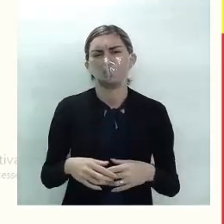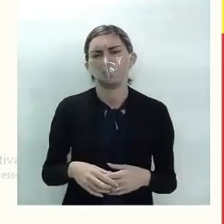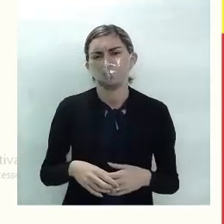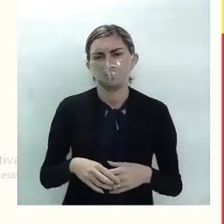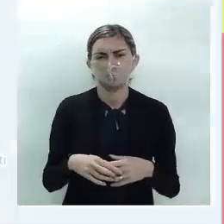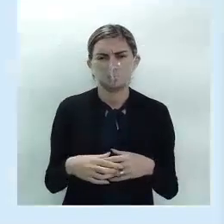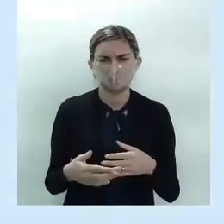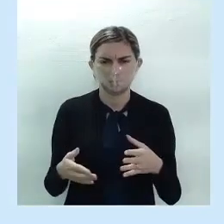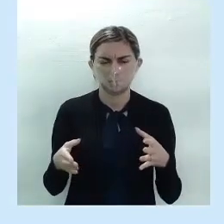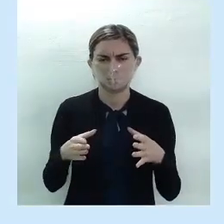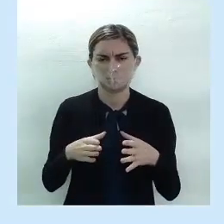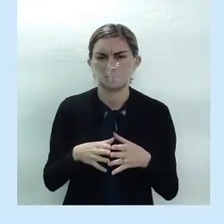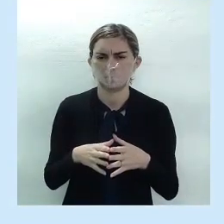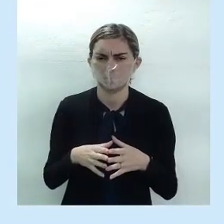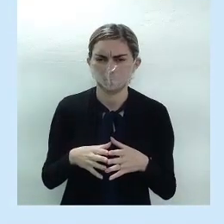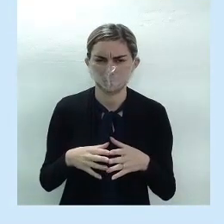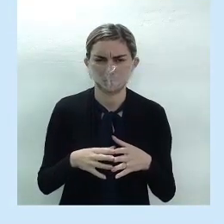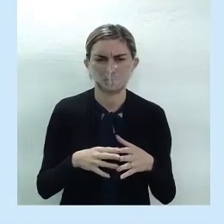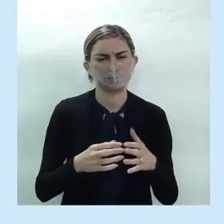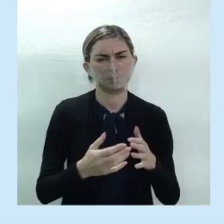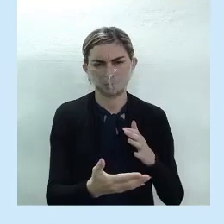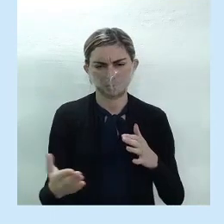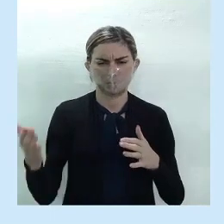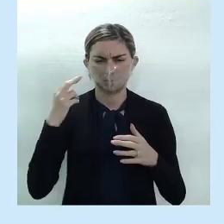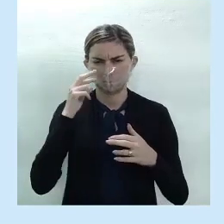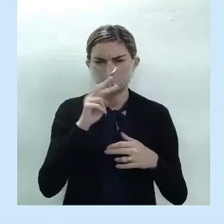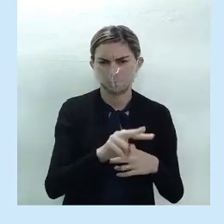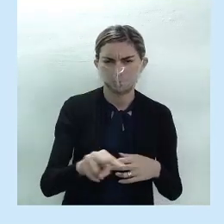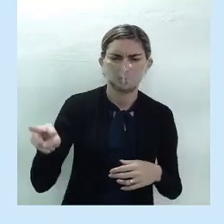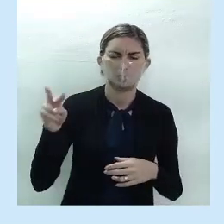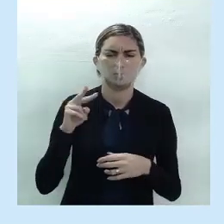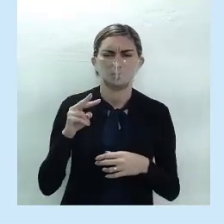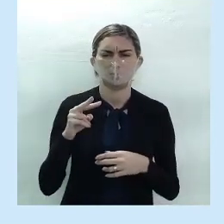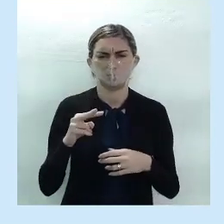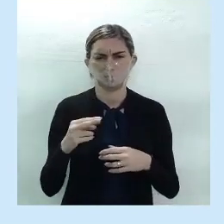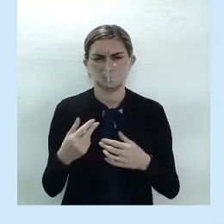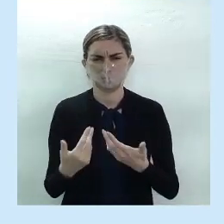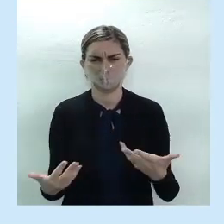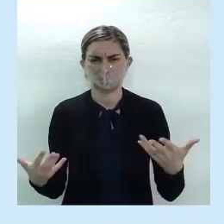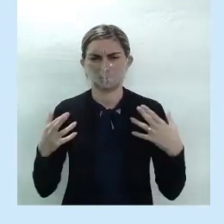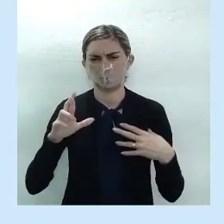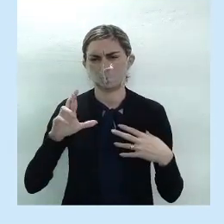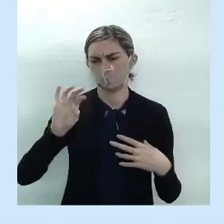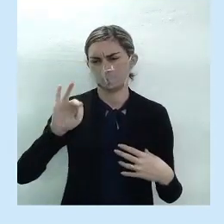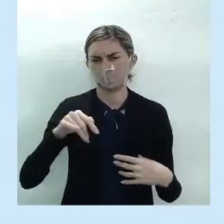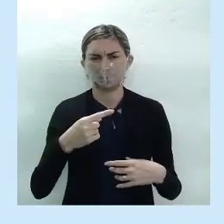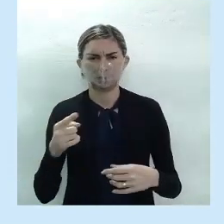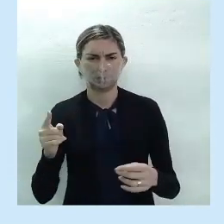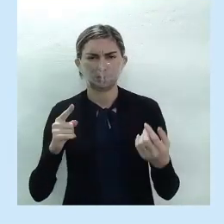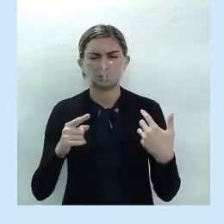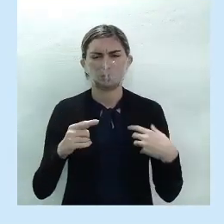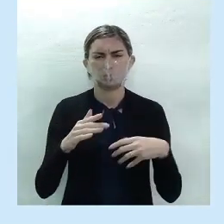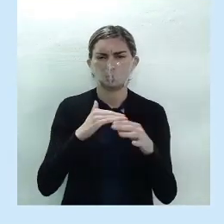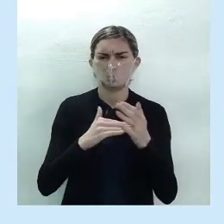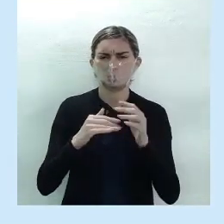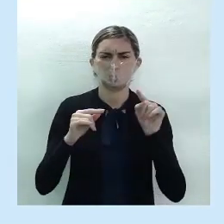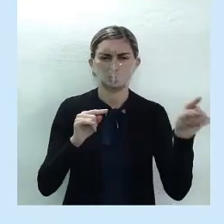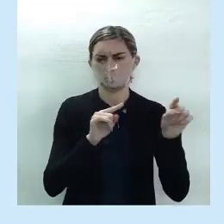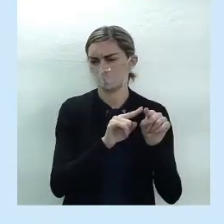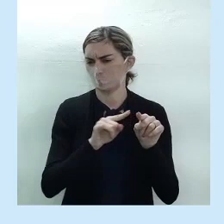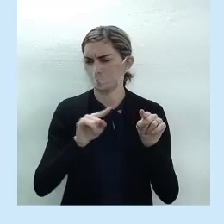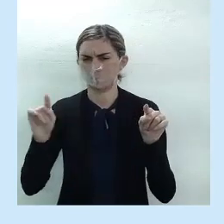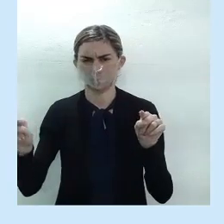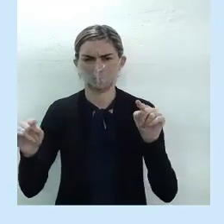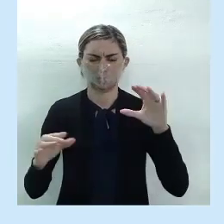ó, seguinte, a gente viu simetria de rotação. Todos os pontos terão o